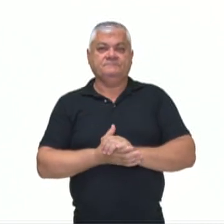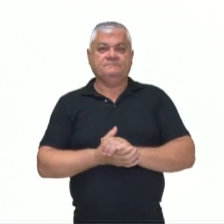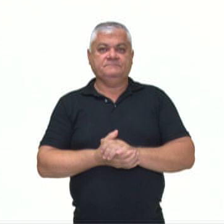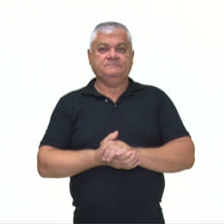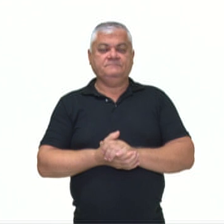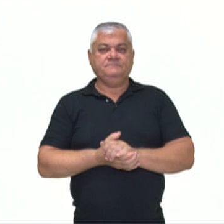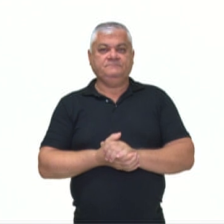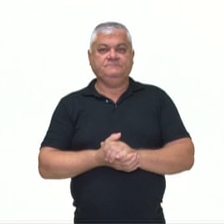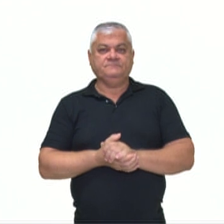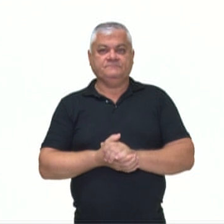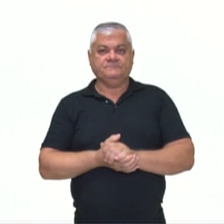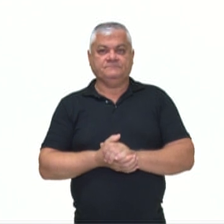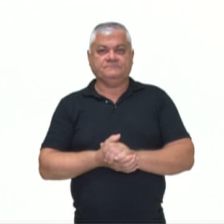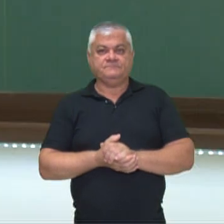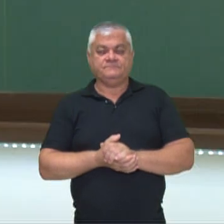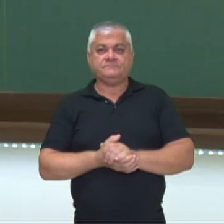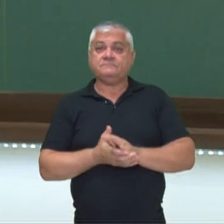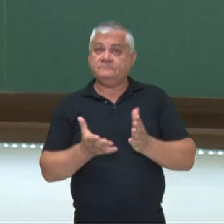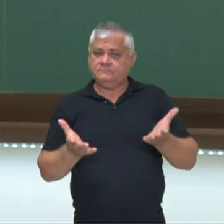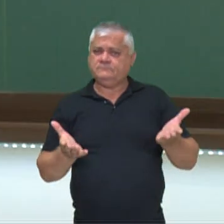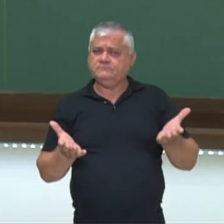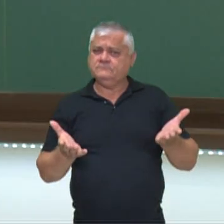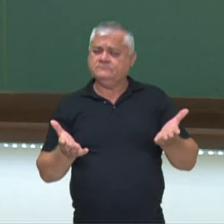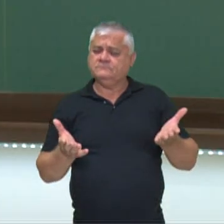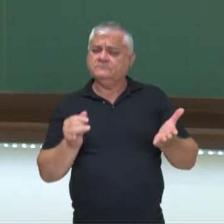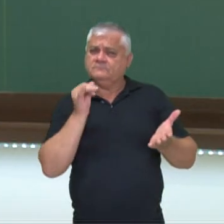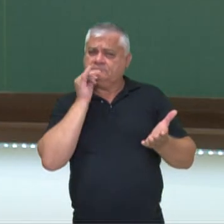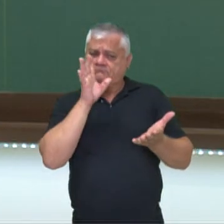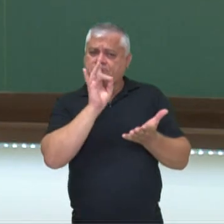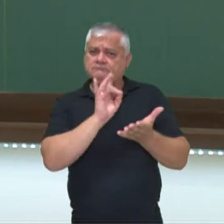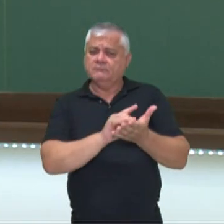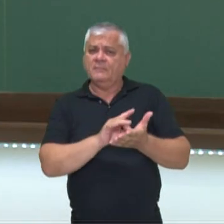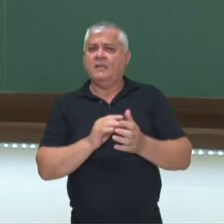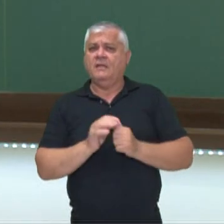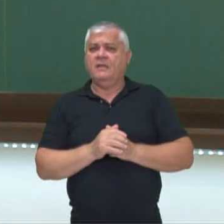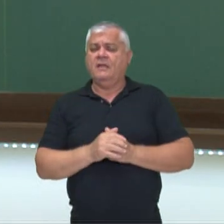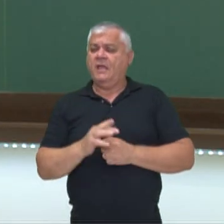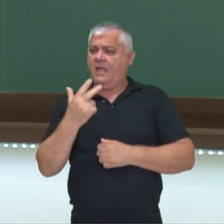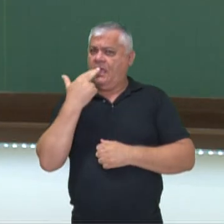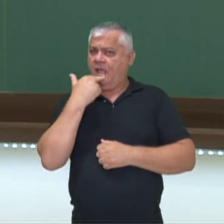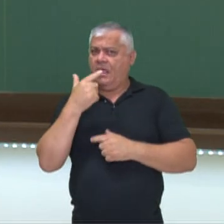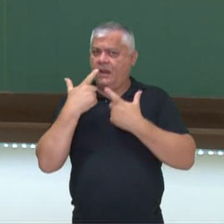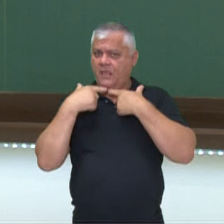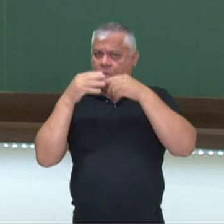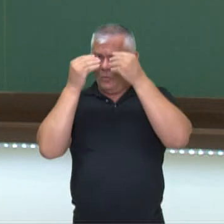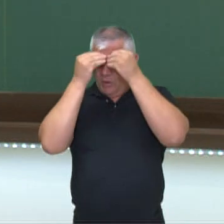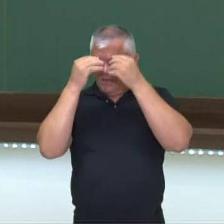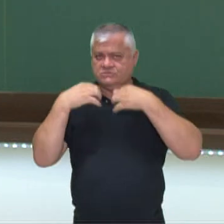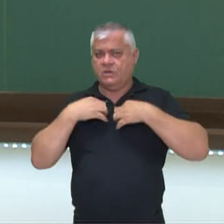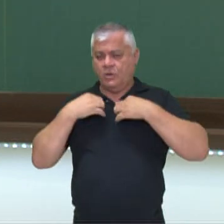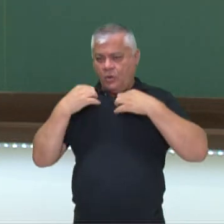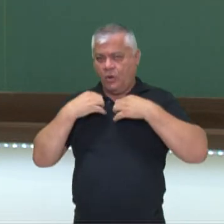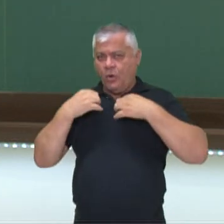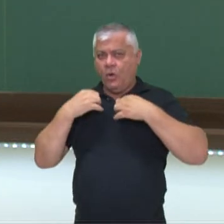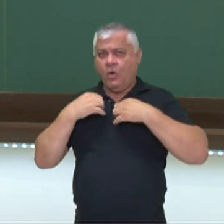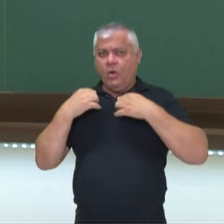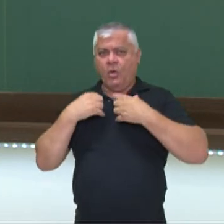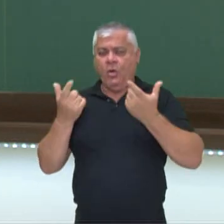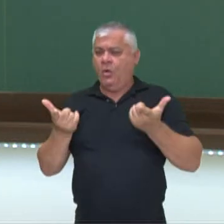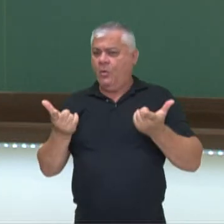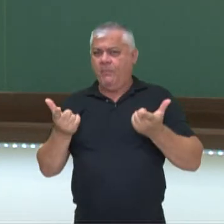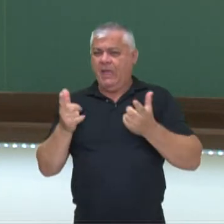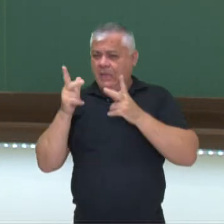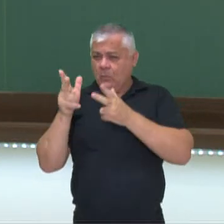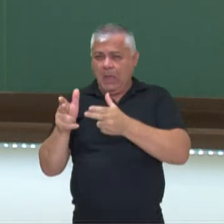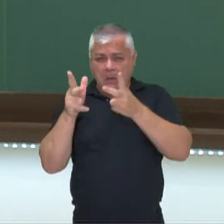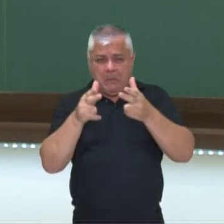la misma en todos los momentos. Então a gente tem essa afirmação que diz assim: a linguagem, assim como a roupa, não pode ser a mesma